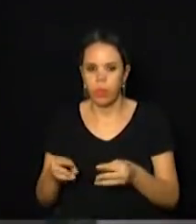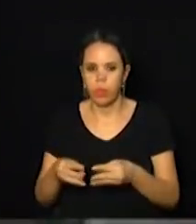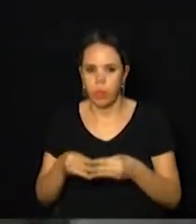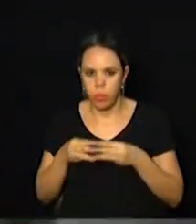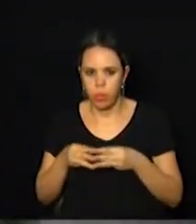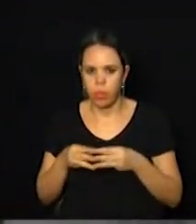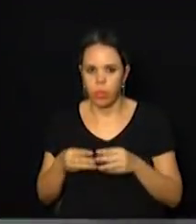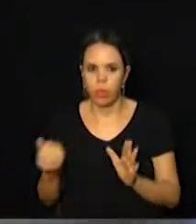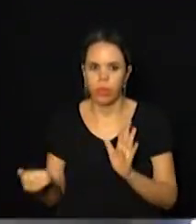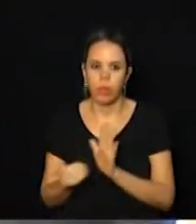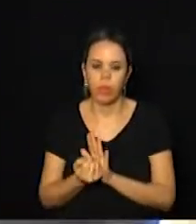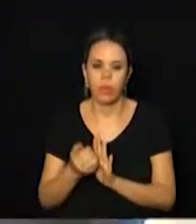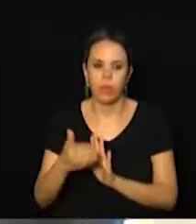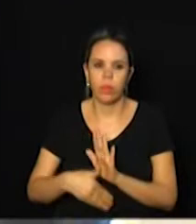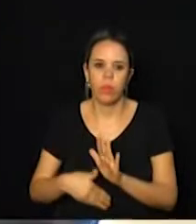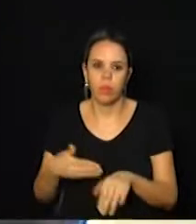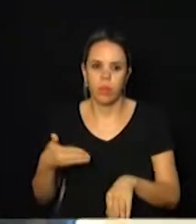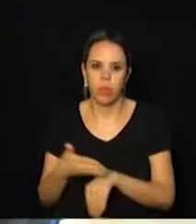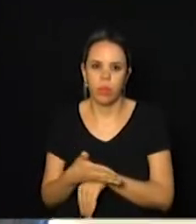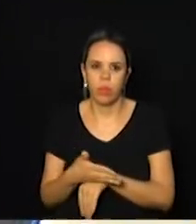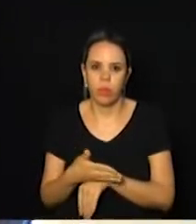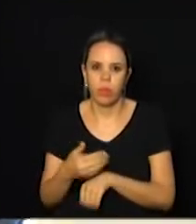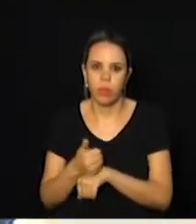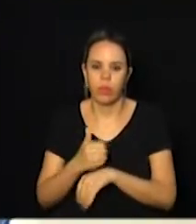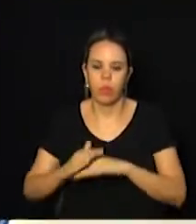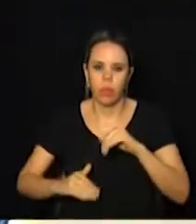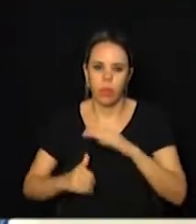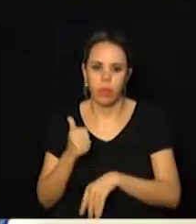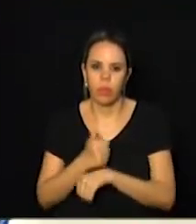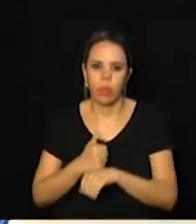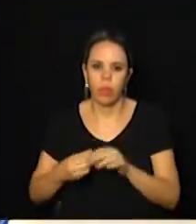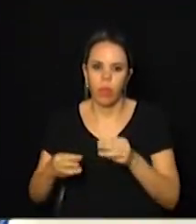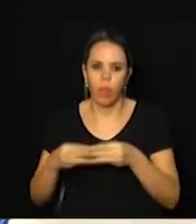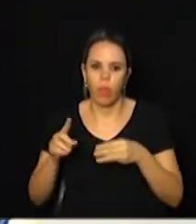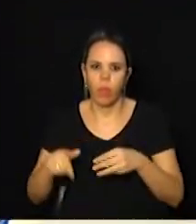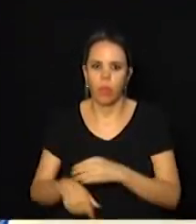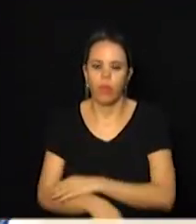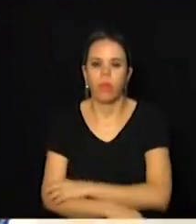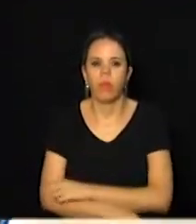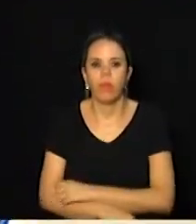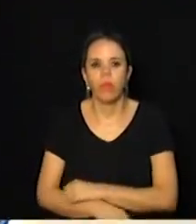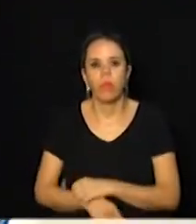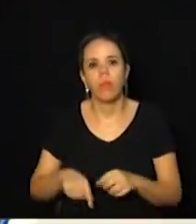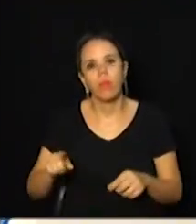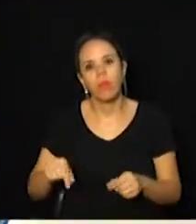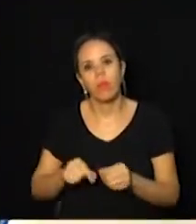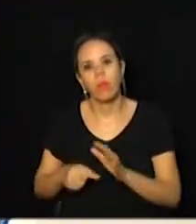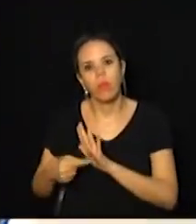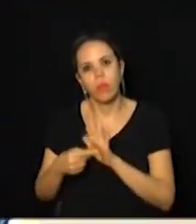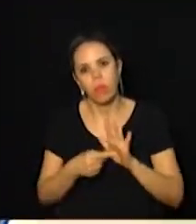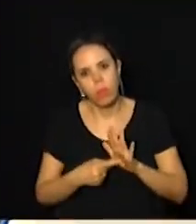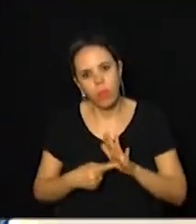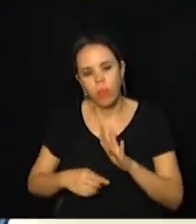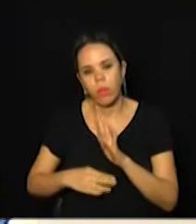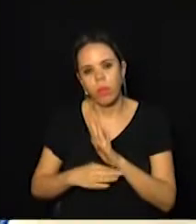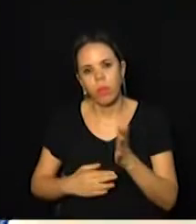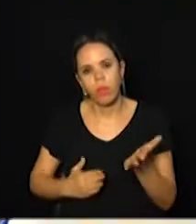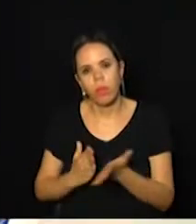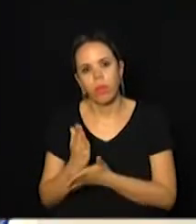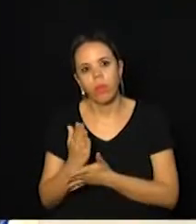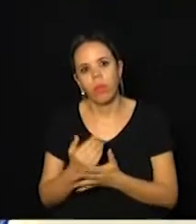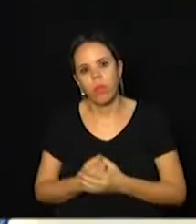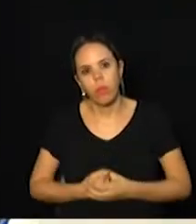Moção que o senhor protocolou que envolve a profissão frentista que emoção é essa promoção foi apresentado na causa foi